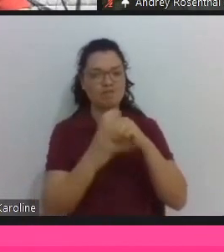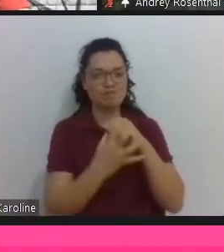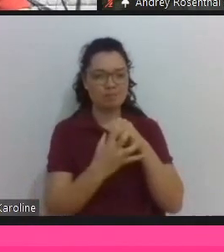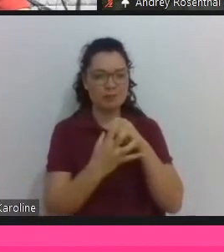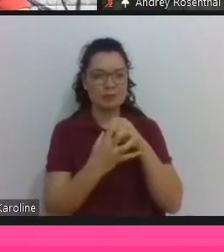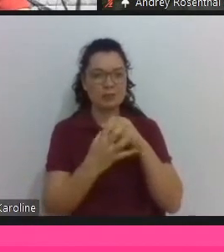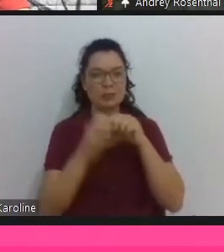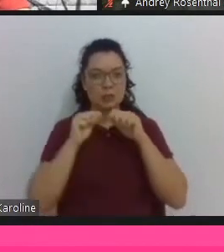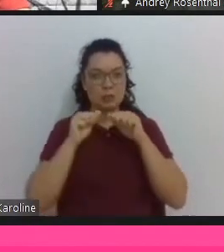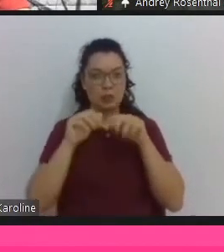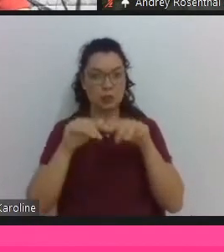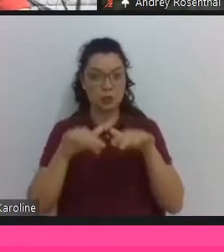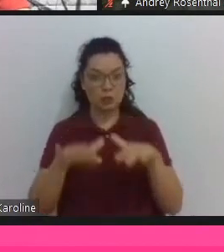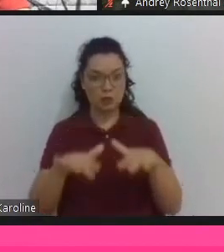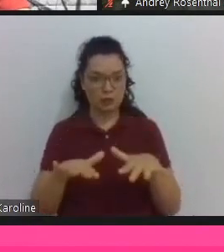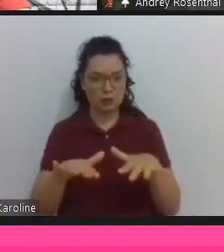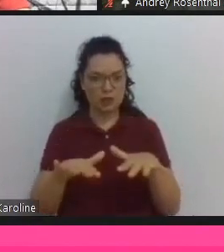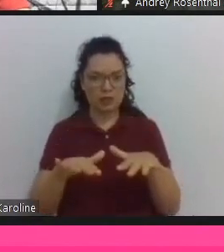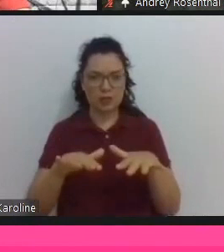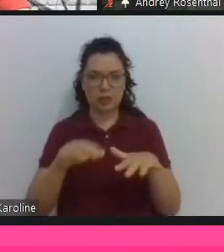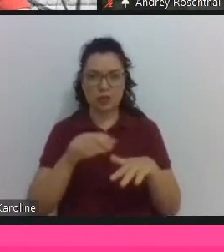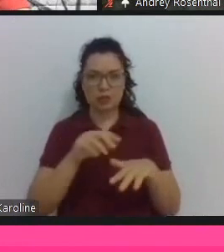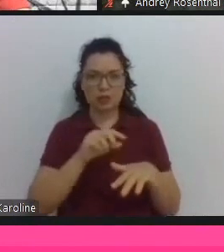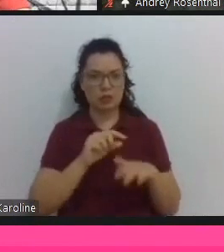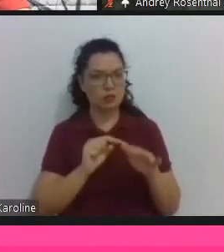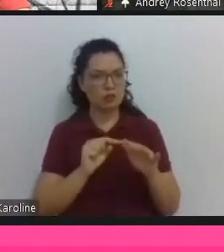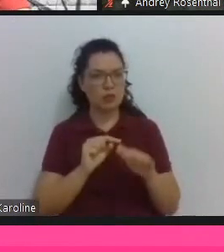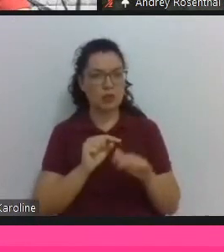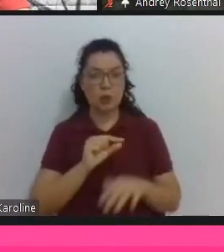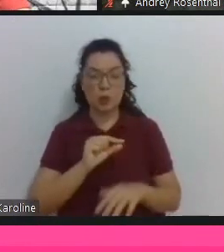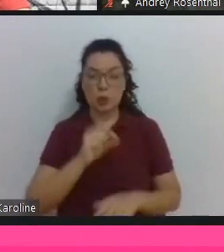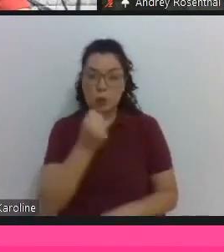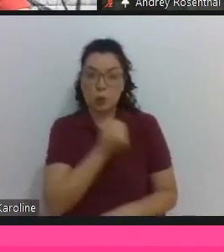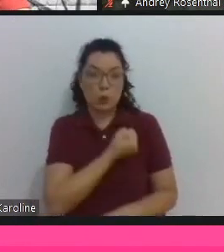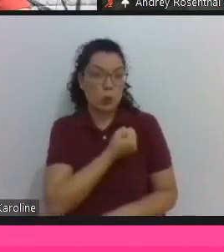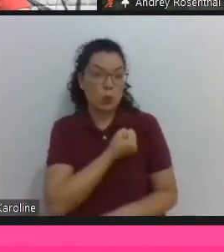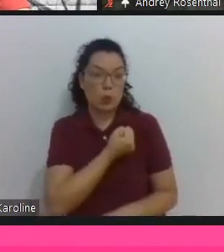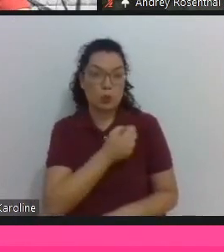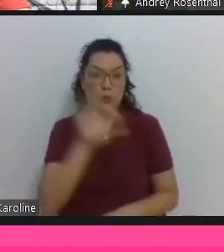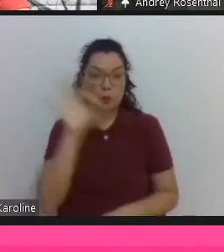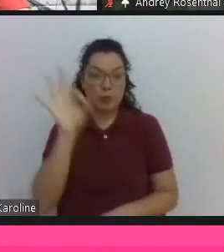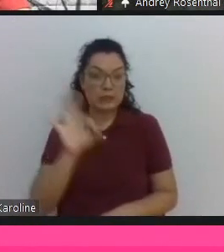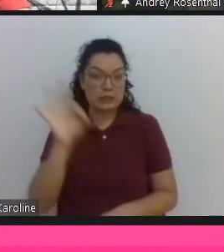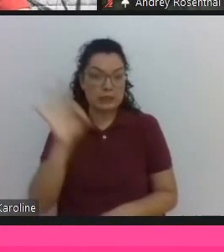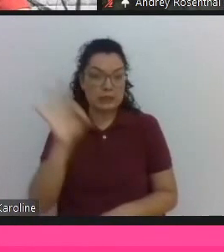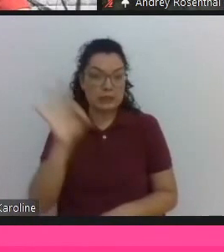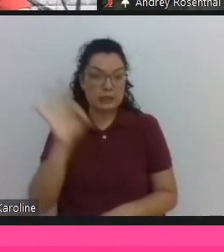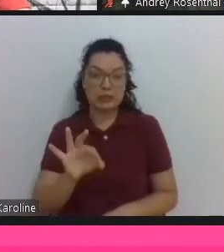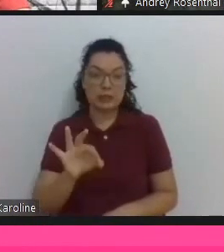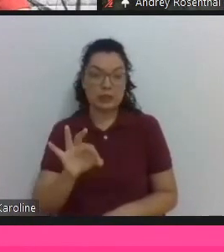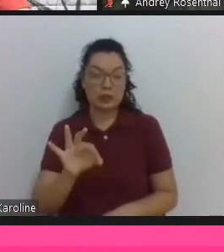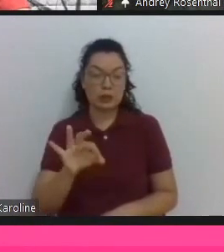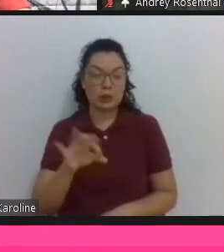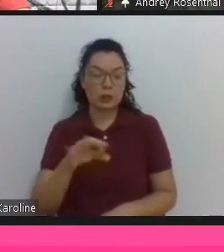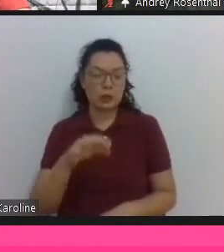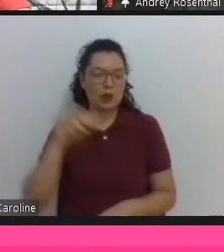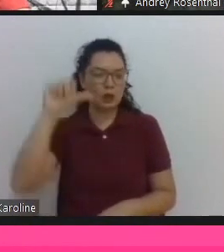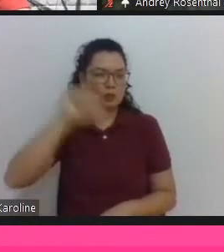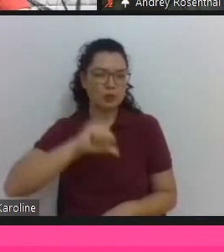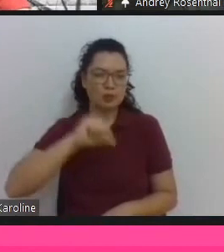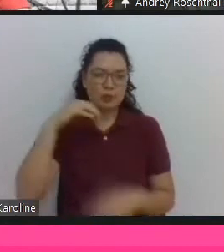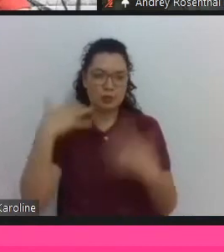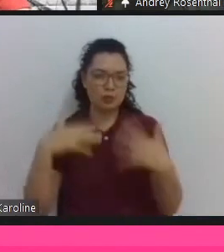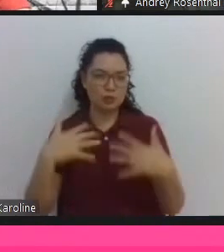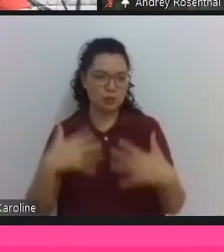semana chegaram a números absolutamente alarmantes e assustadores no nosso país. Então, vamos fazer um minuto de silêncio.